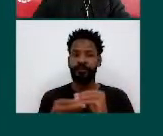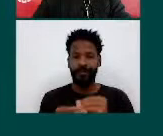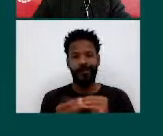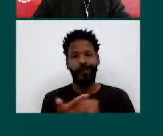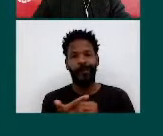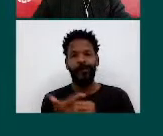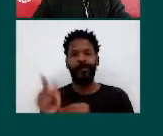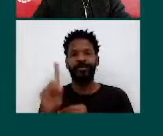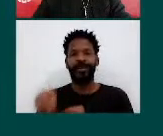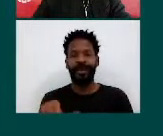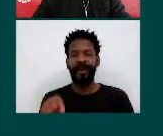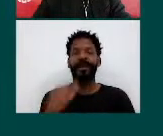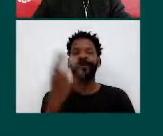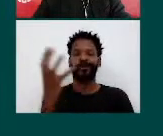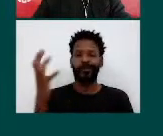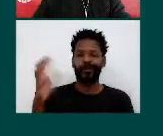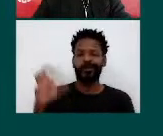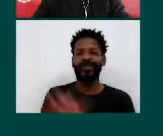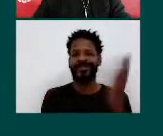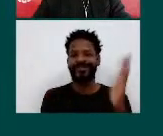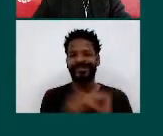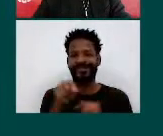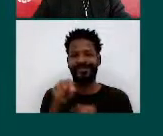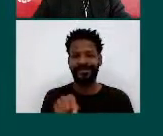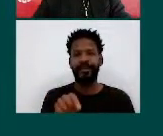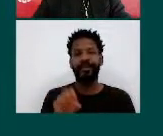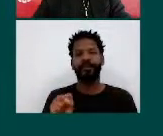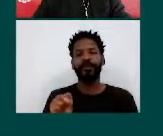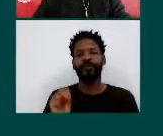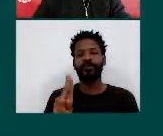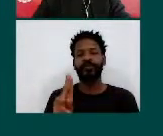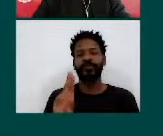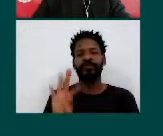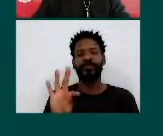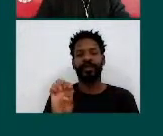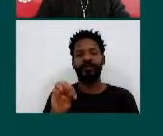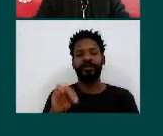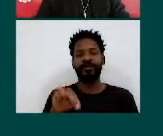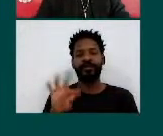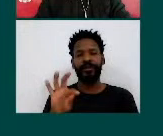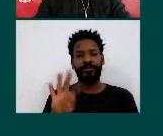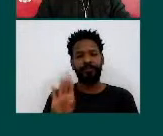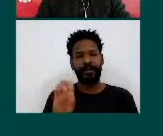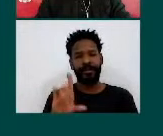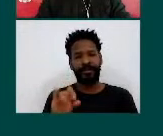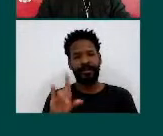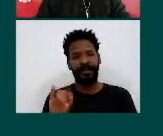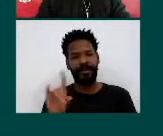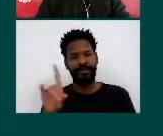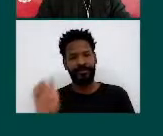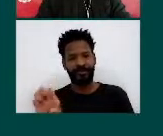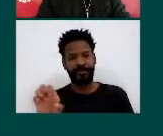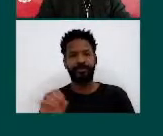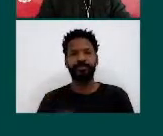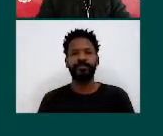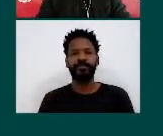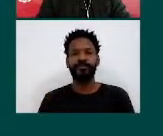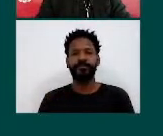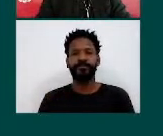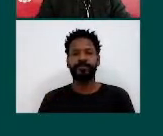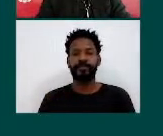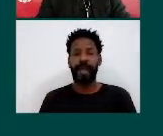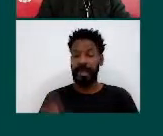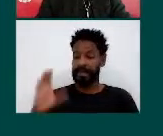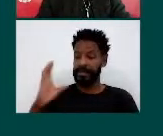é a sustentabilidade. Acho que toda essa pauta ESG que tem se tornado this tão brings relevante também. so Ciência, much. tecnologia e inovação,